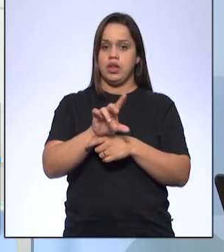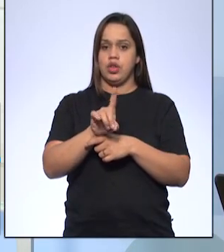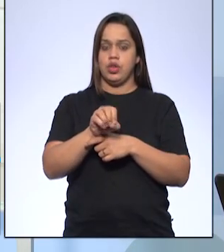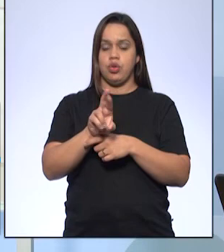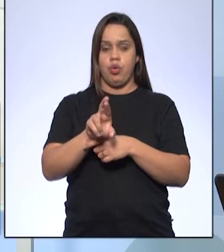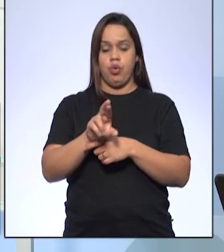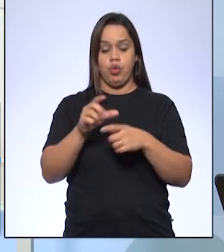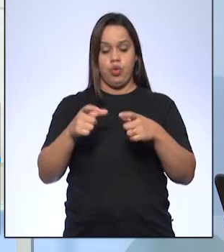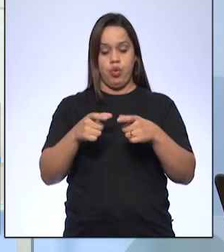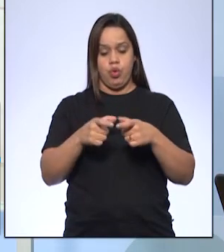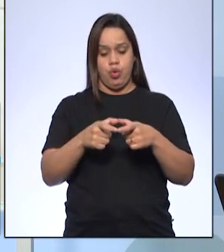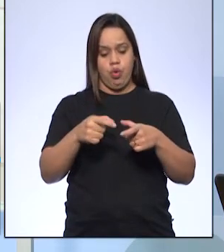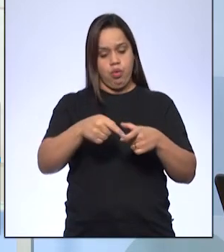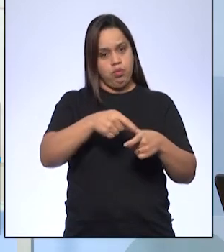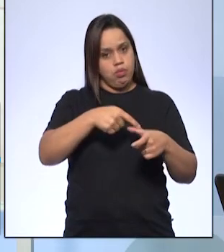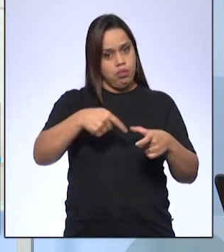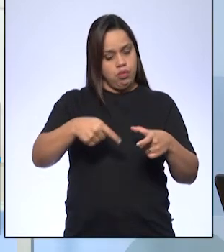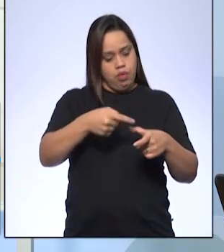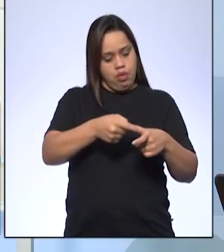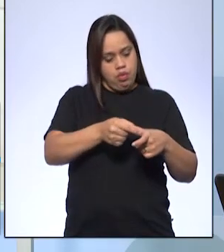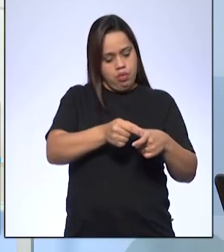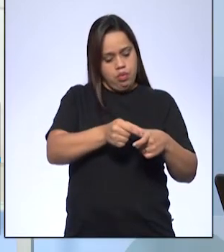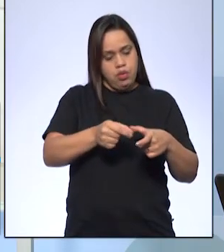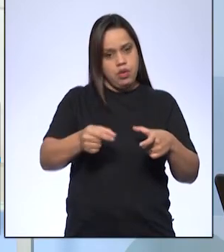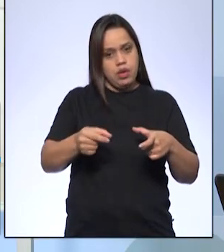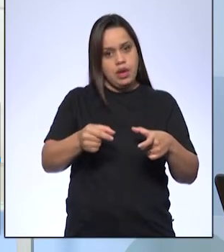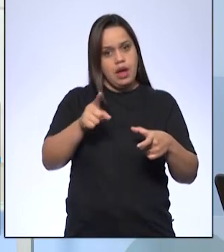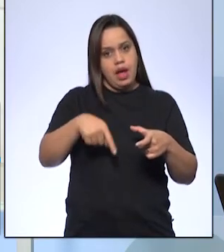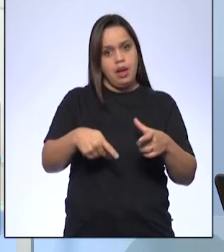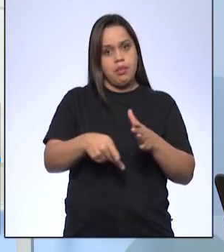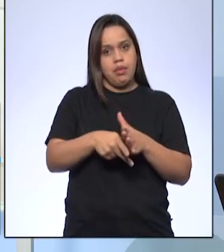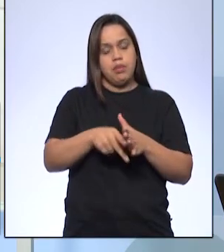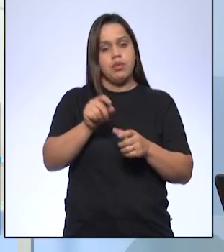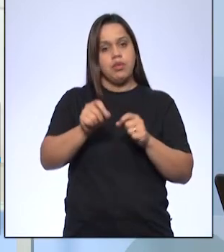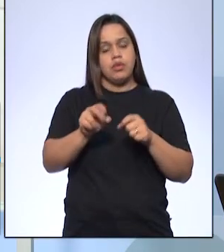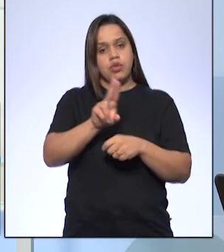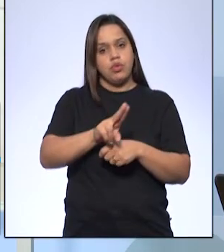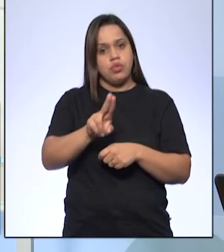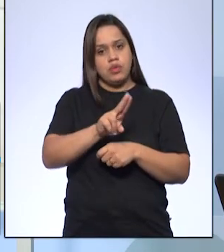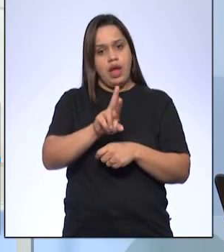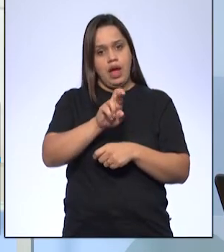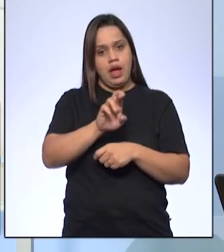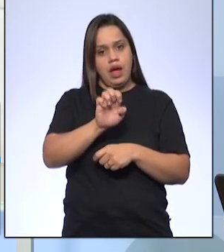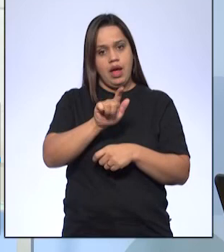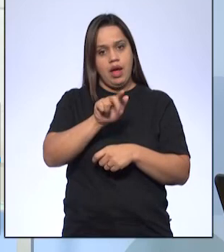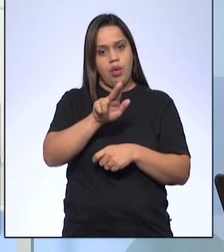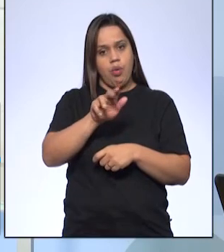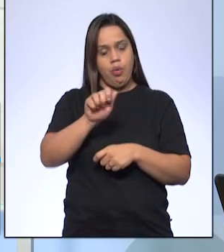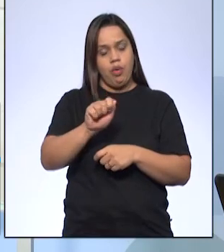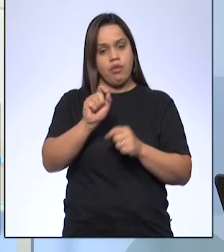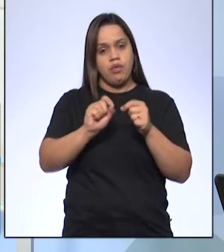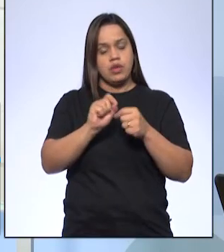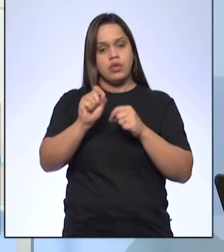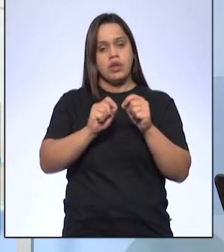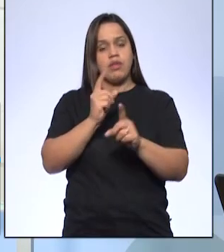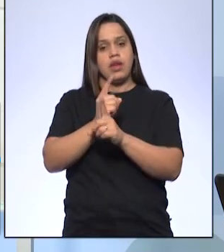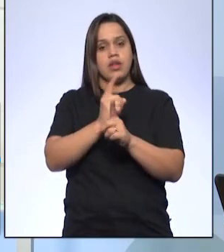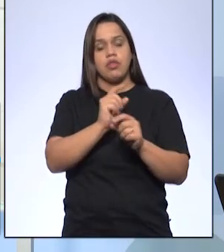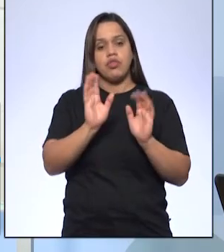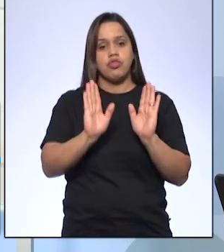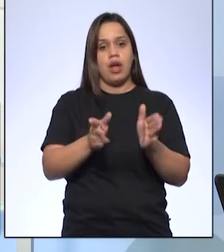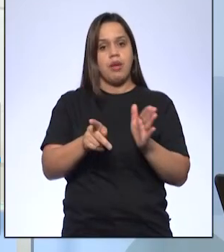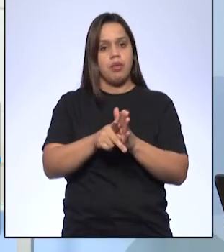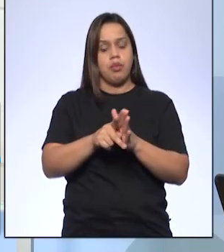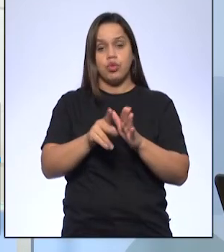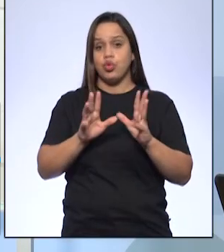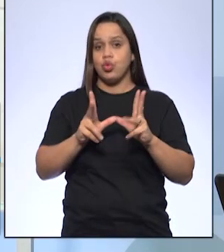localizarem, que aquela régua circular, né, aquela régua que eles têm, eles vão identificar ali já a angulação. Tem